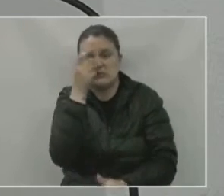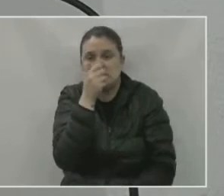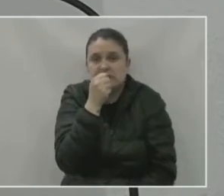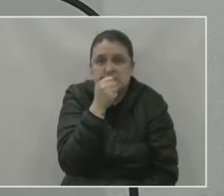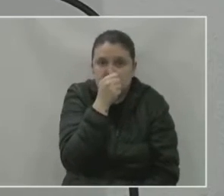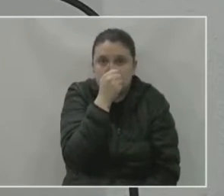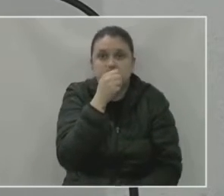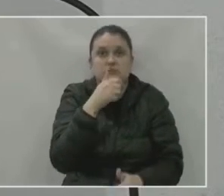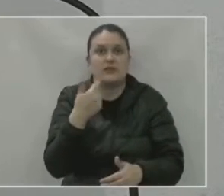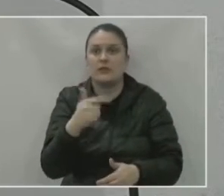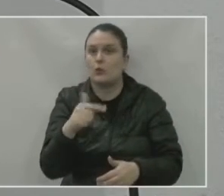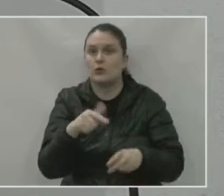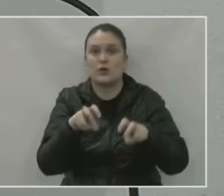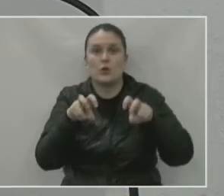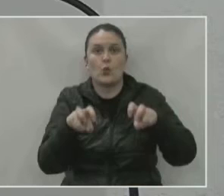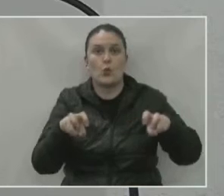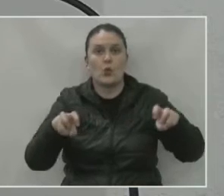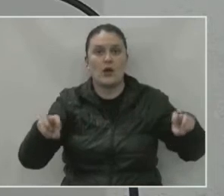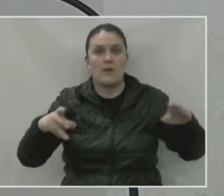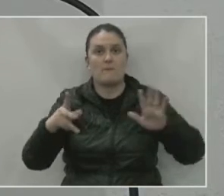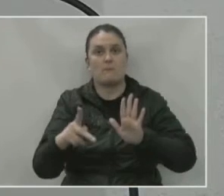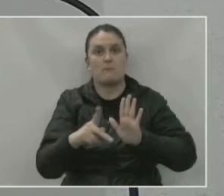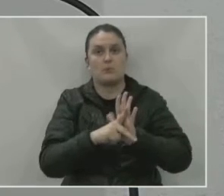então não tem-se